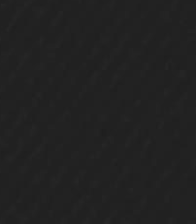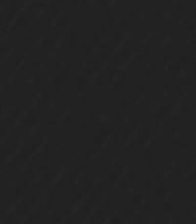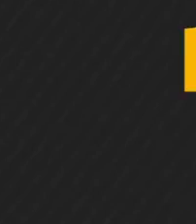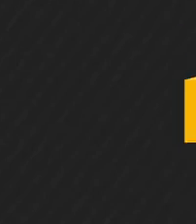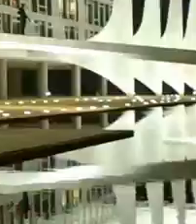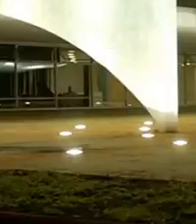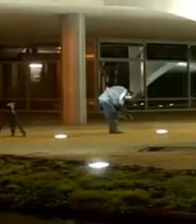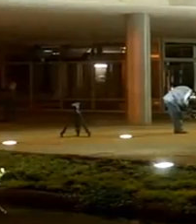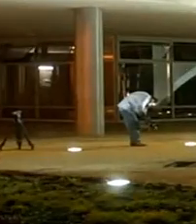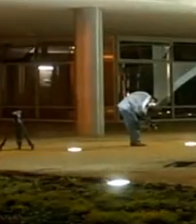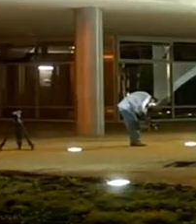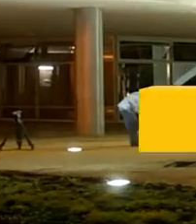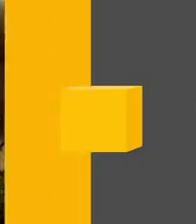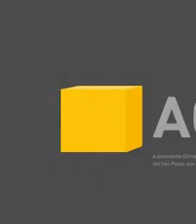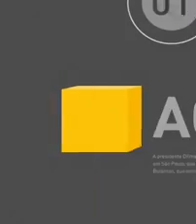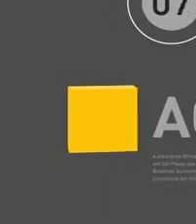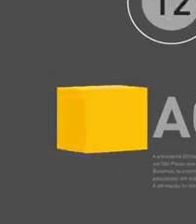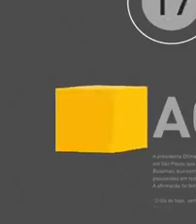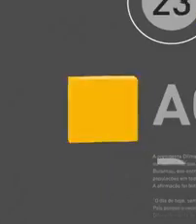ae